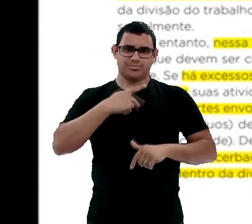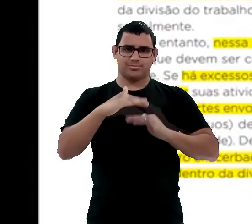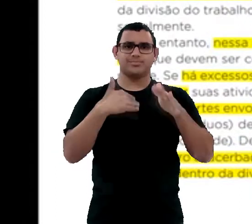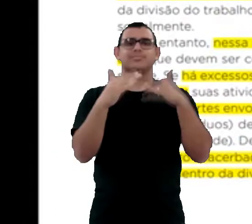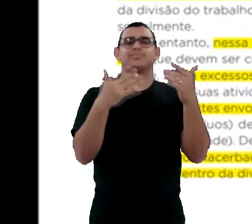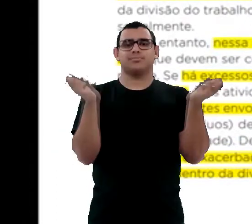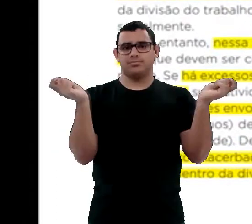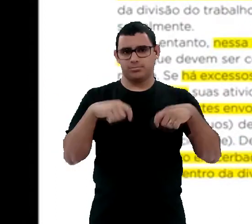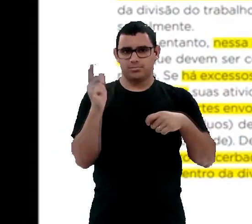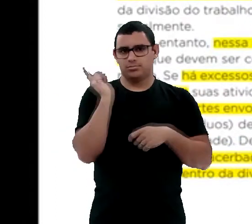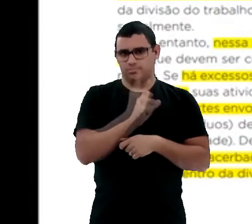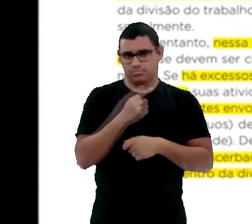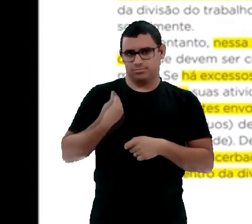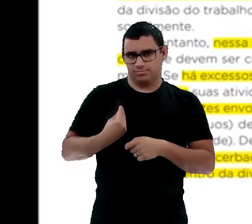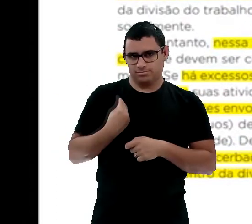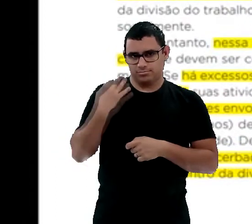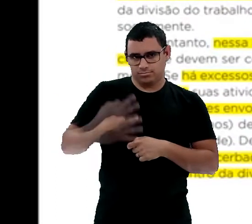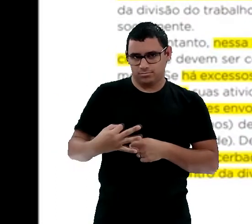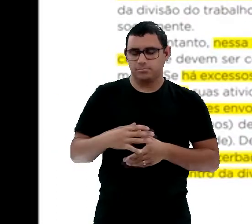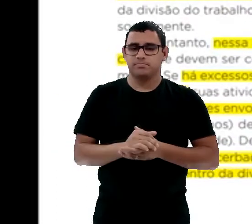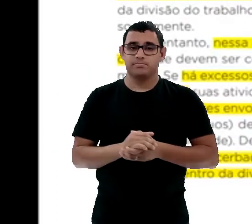própria existência.